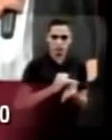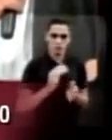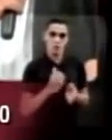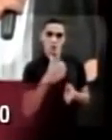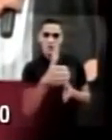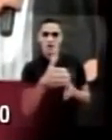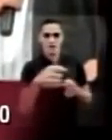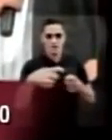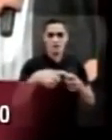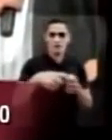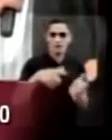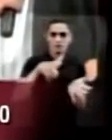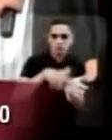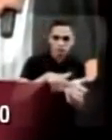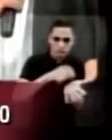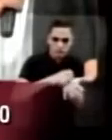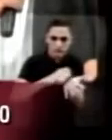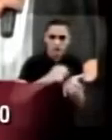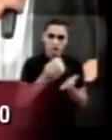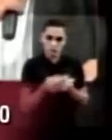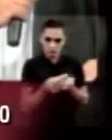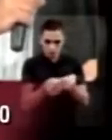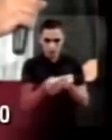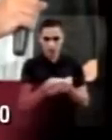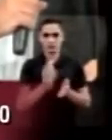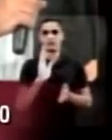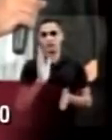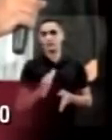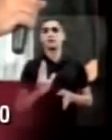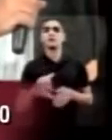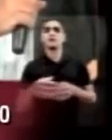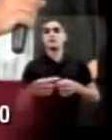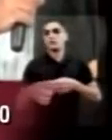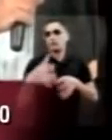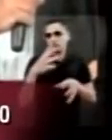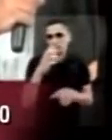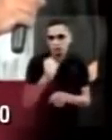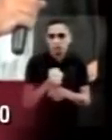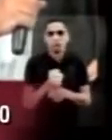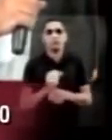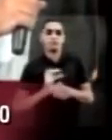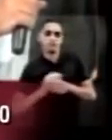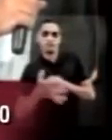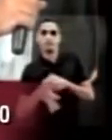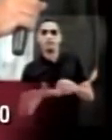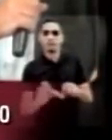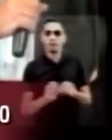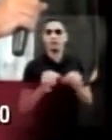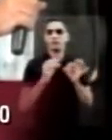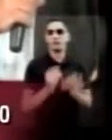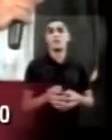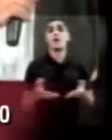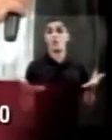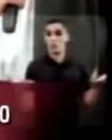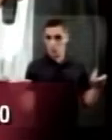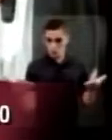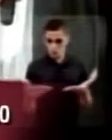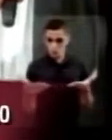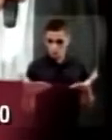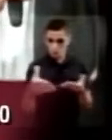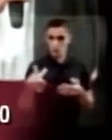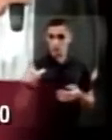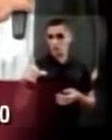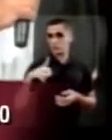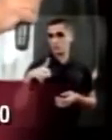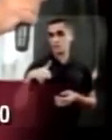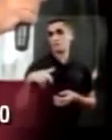dia ficou contado como Covid-19. Hoje nós estamos com uma